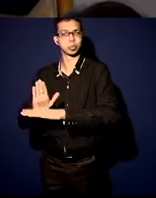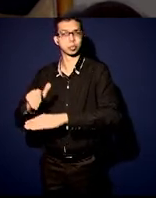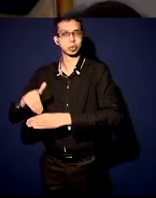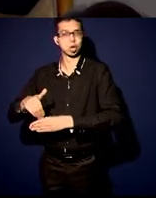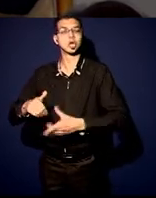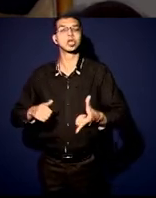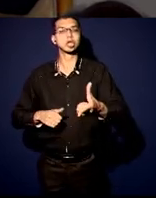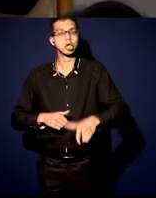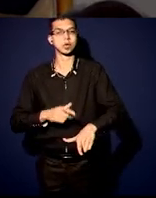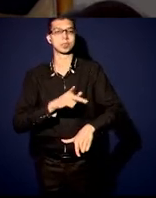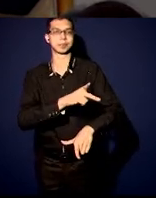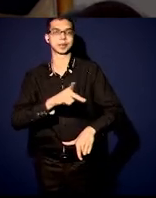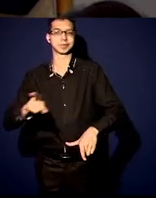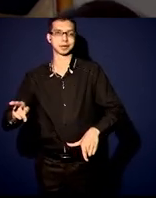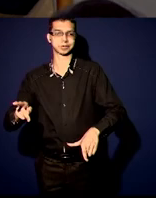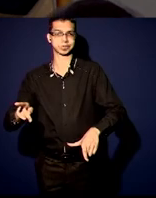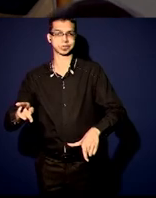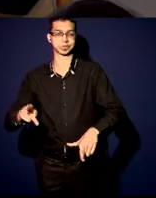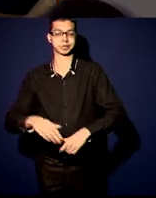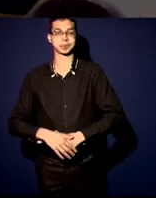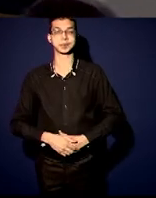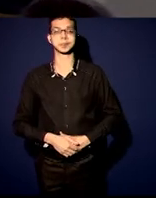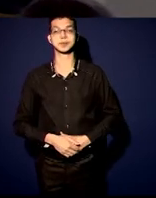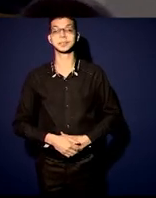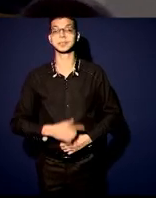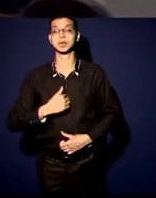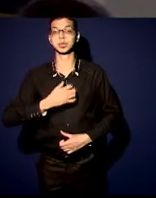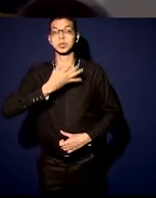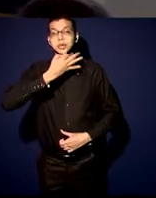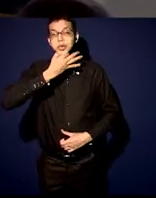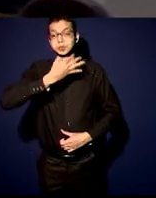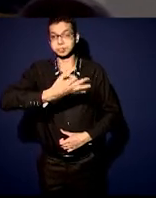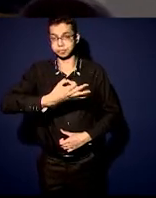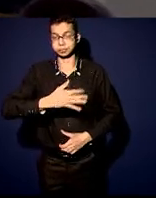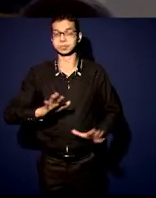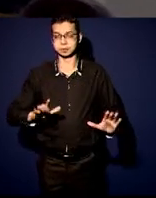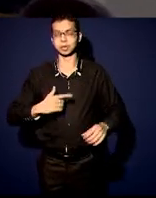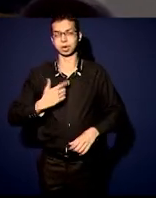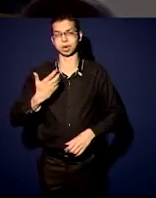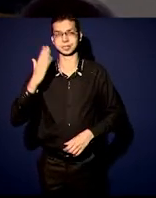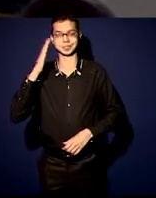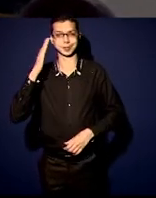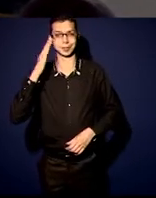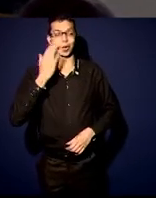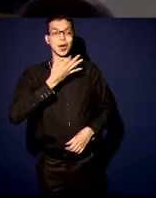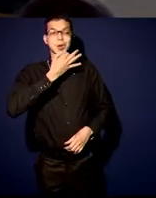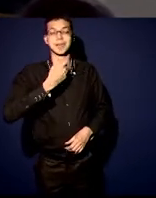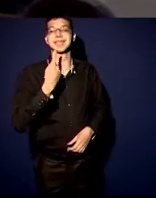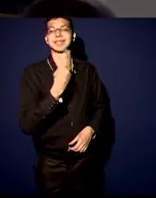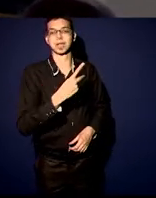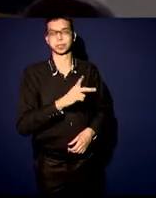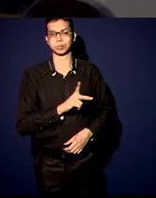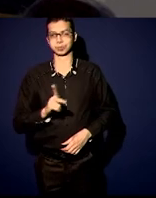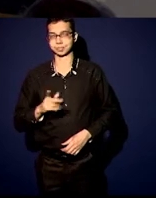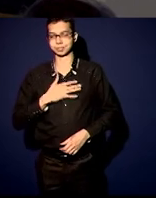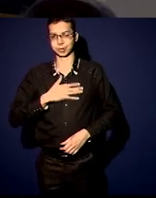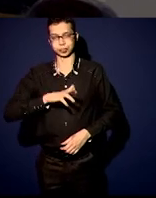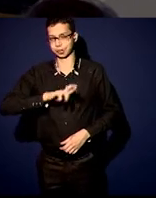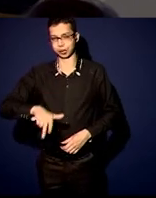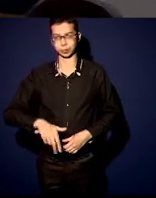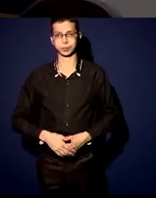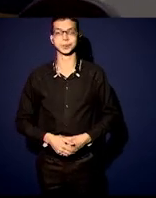presidente da Câmara isso na minha opinião quer dizer eu gostaria de saber a sua opinião mas a sua isso